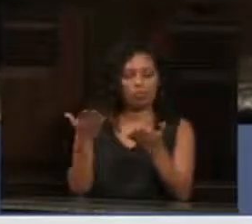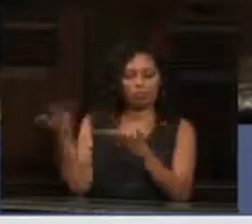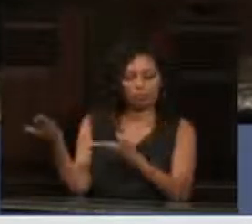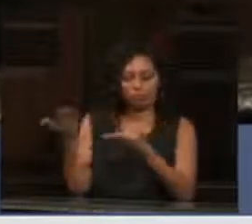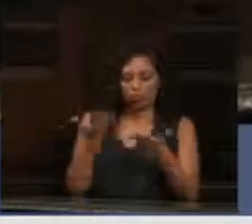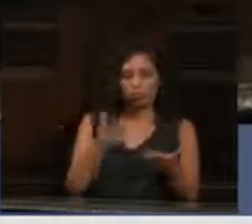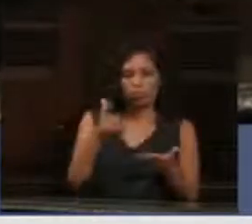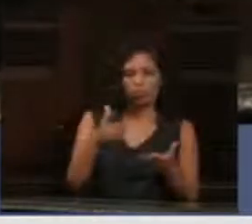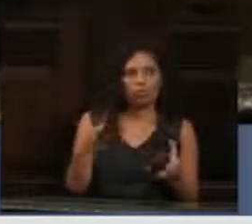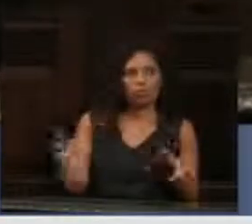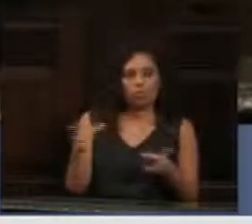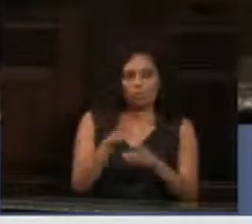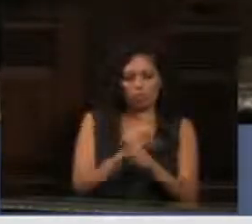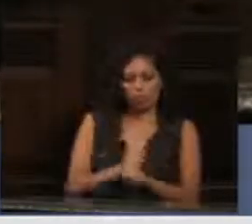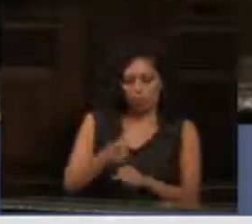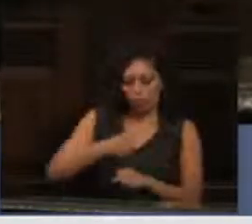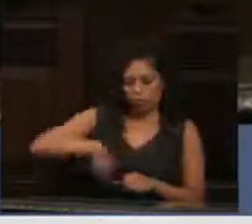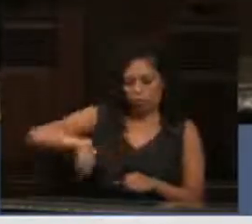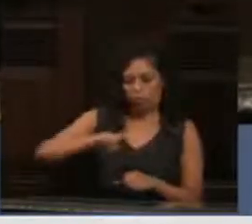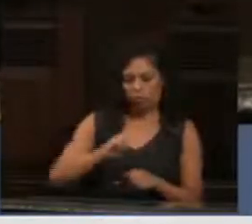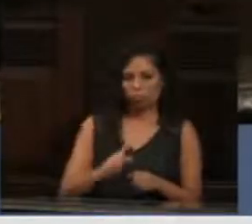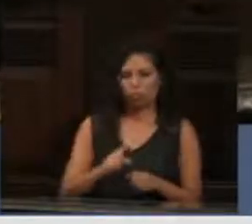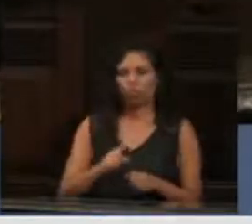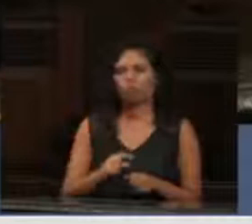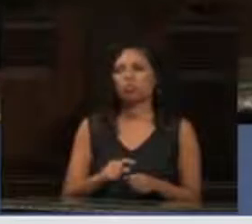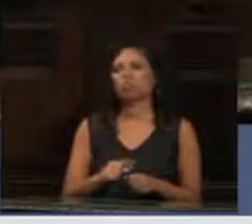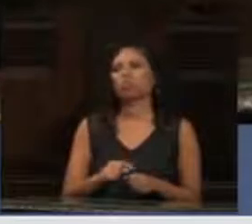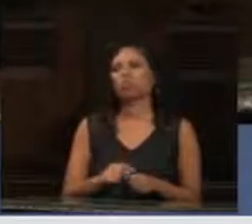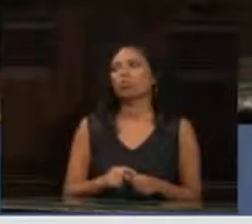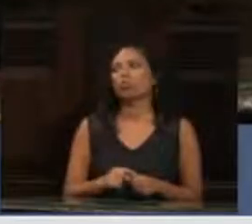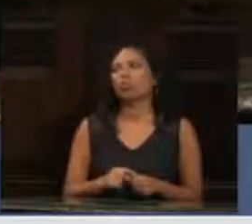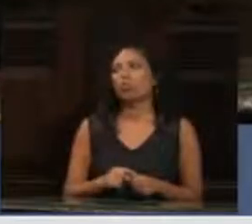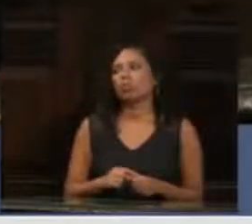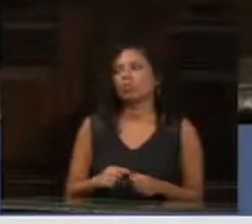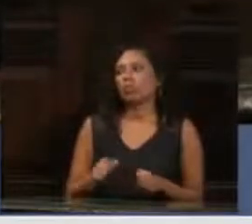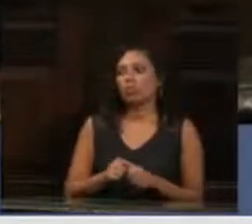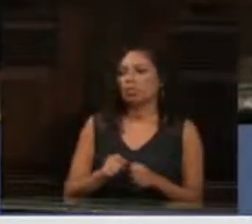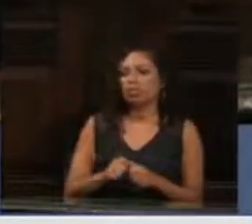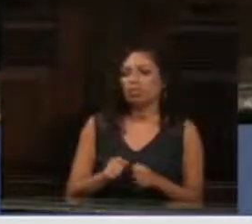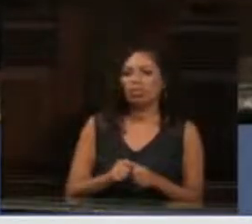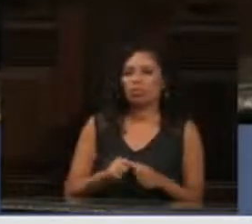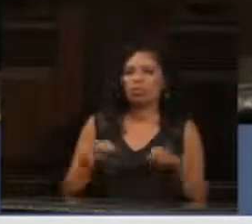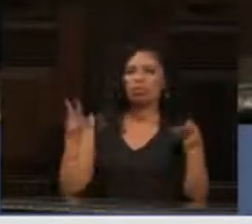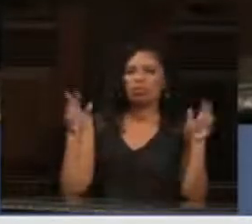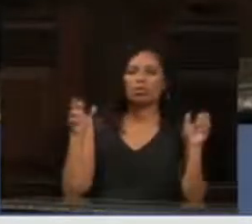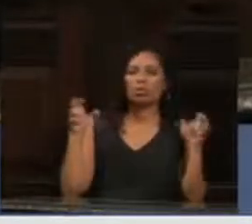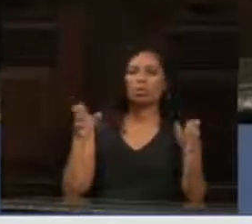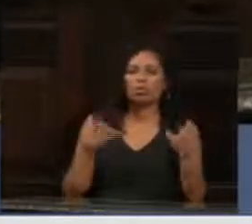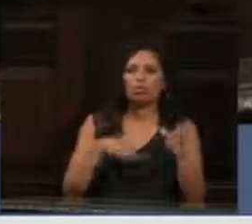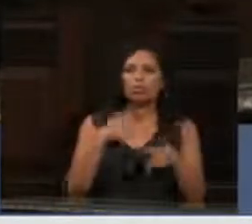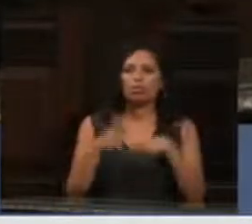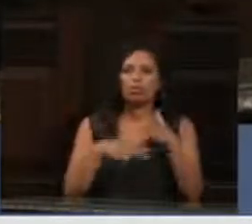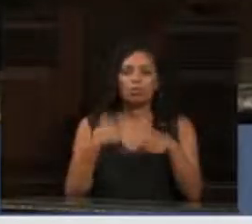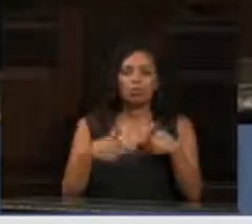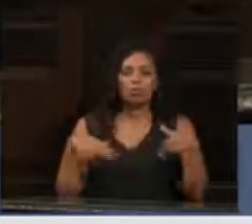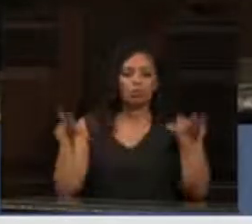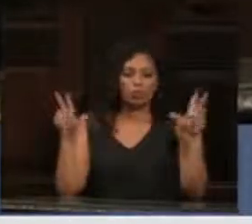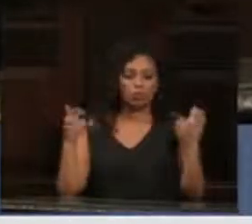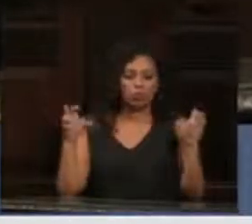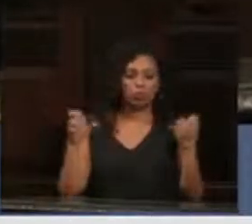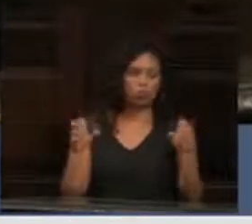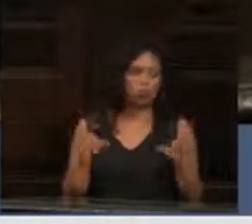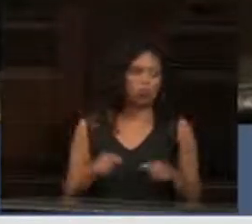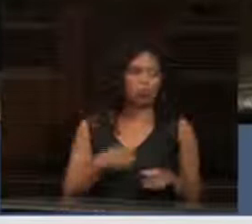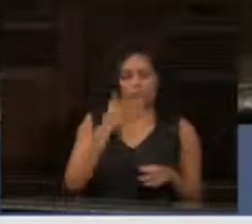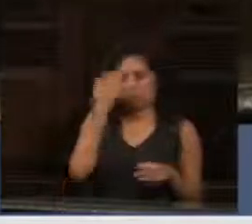se somar à nossa Comissão de Ciência e Tecnologia, a Comissão de Saneamento Ambiental, para fazermos juntos uma audiência pública sobre a questão das demissões na SEDAI.